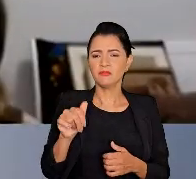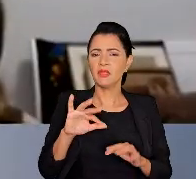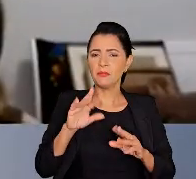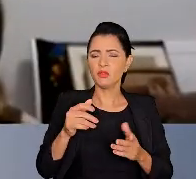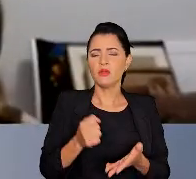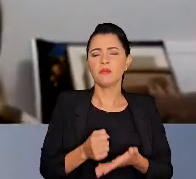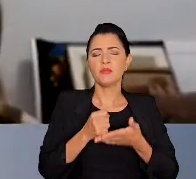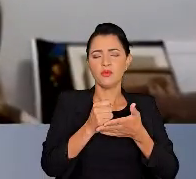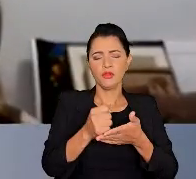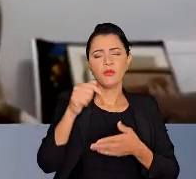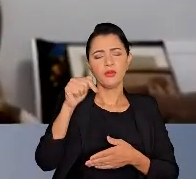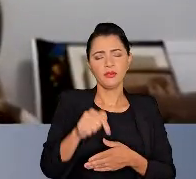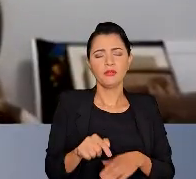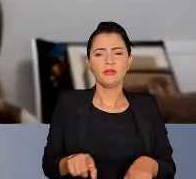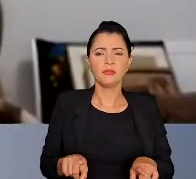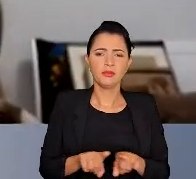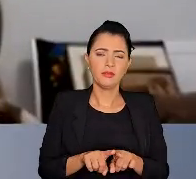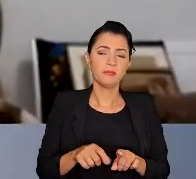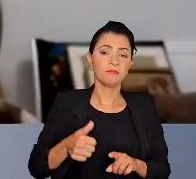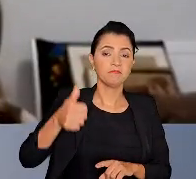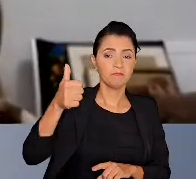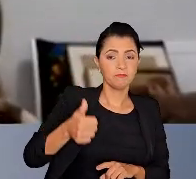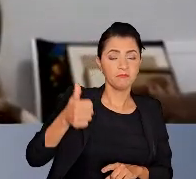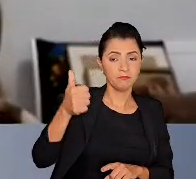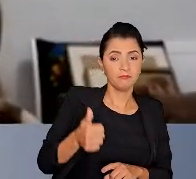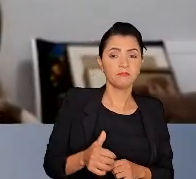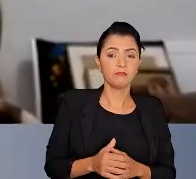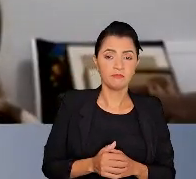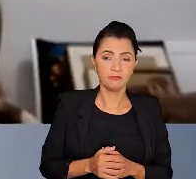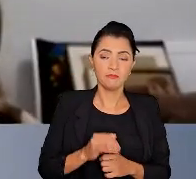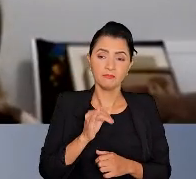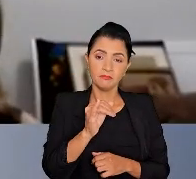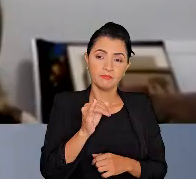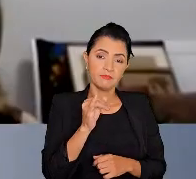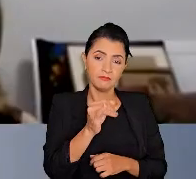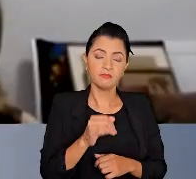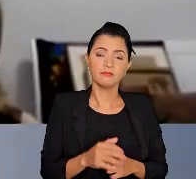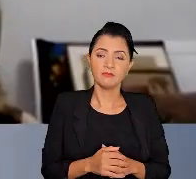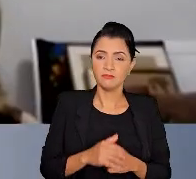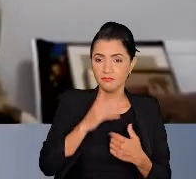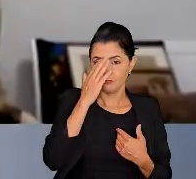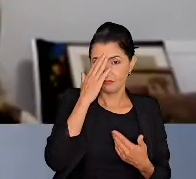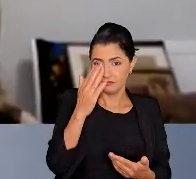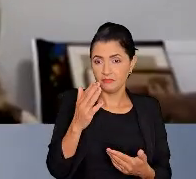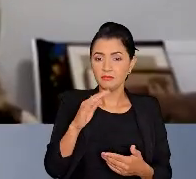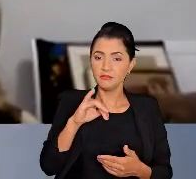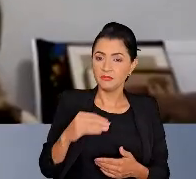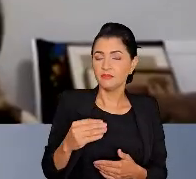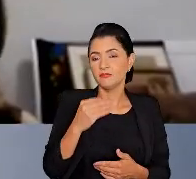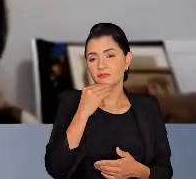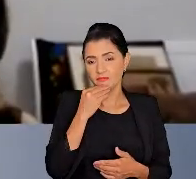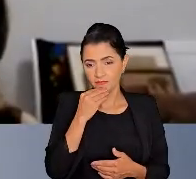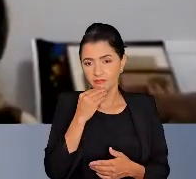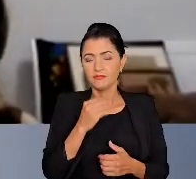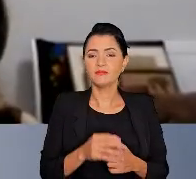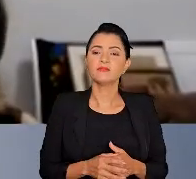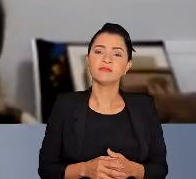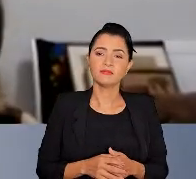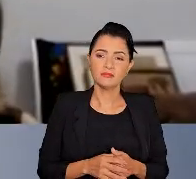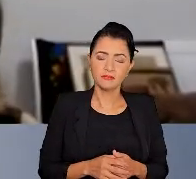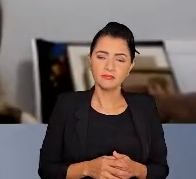aqui nesse evento. Primeiro, registrar agradecimento pela oportunidade de estar num público